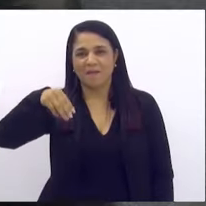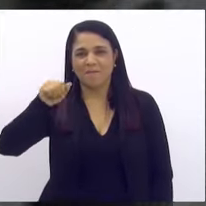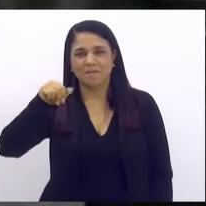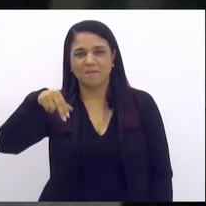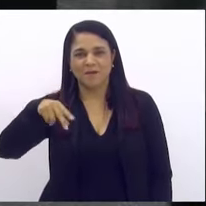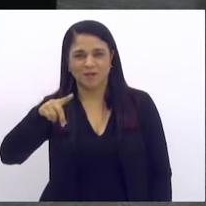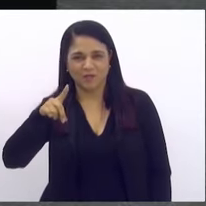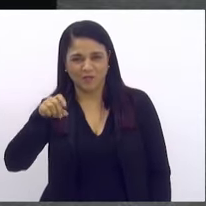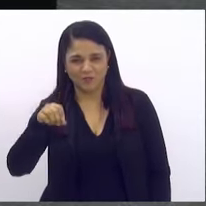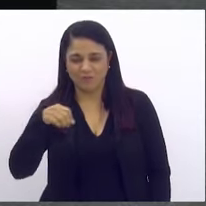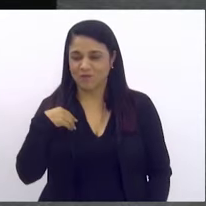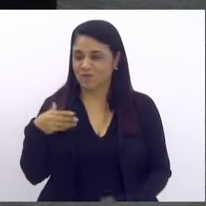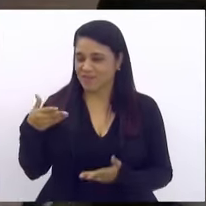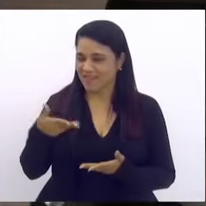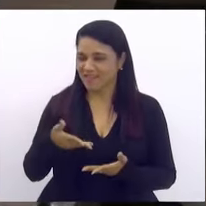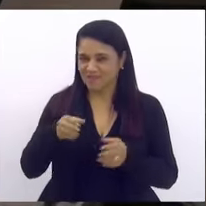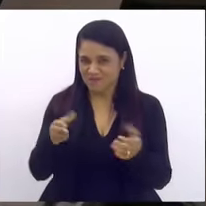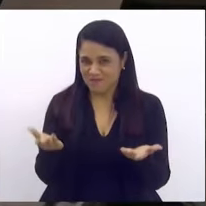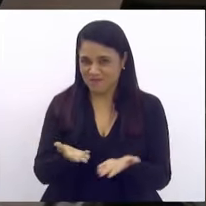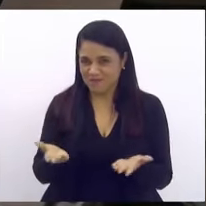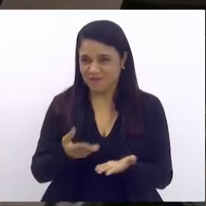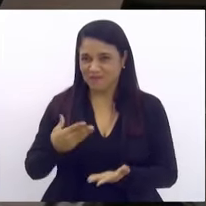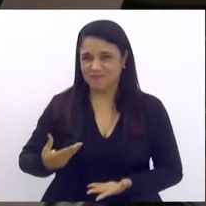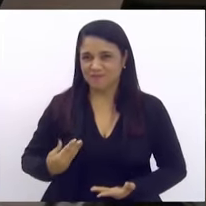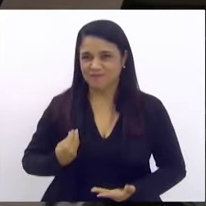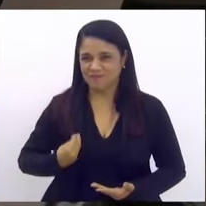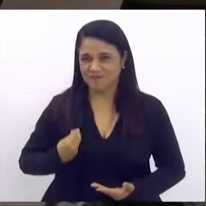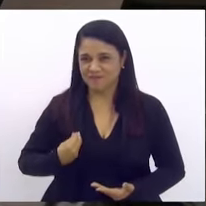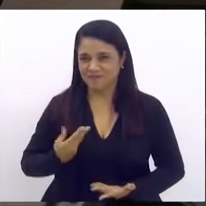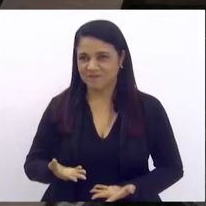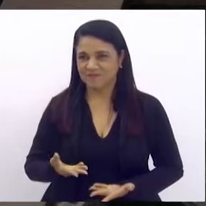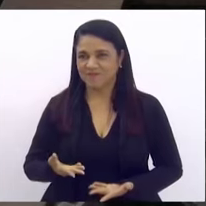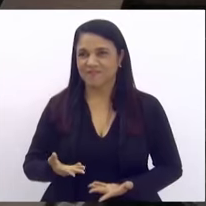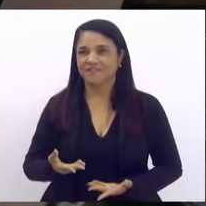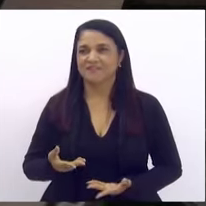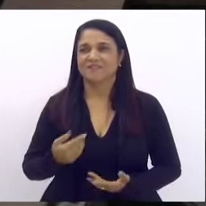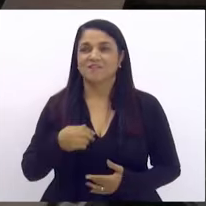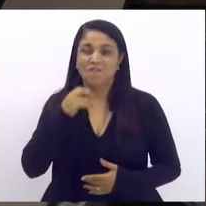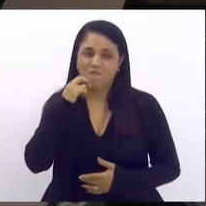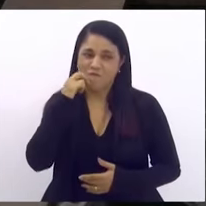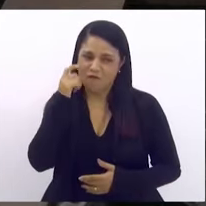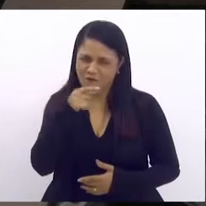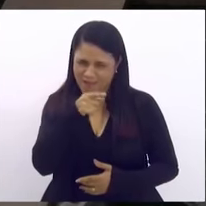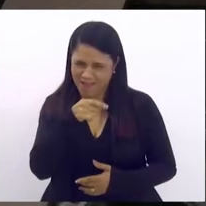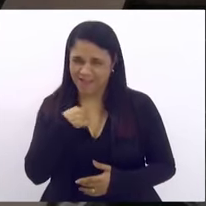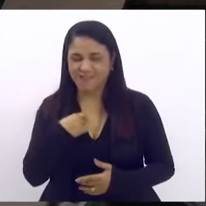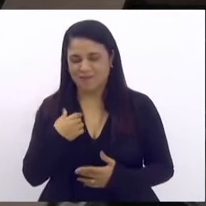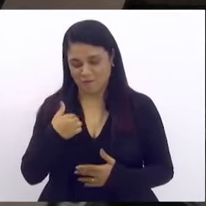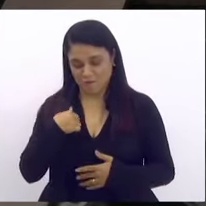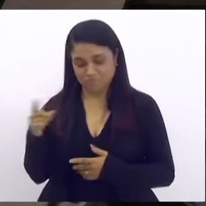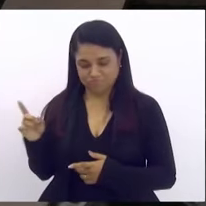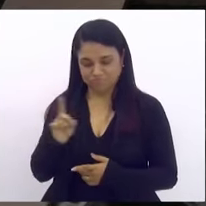presente tá joia já que vossa excelência ficou envergonhada de fazer eu t Muito obrigado meu amigo muito obrigado de